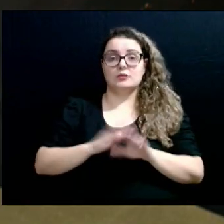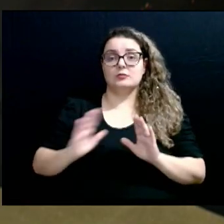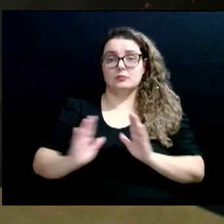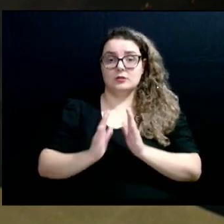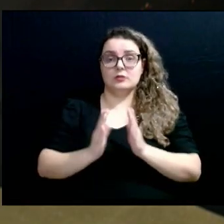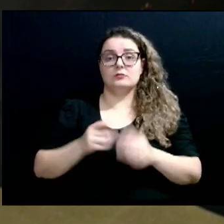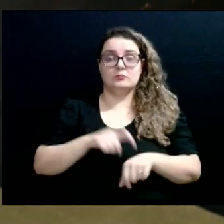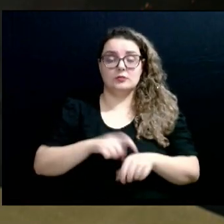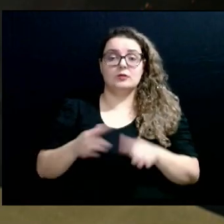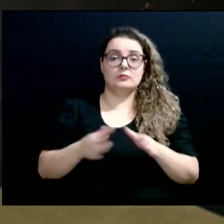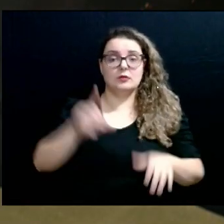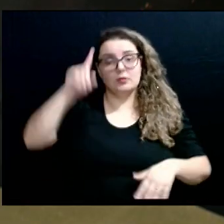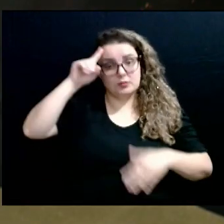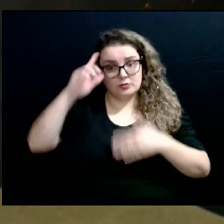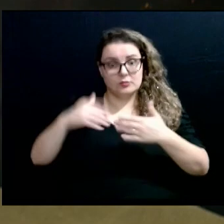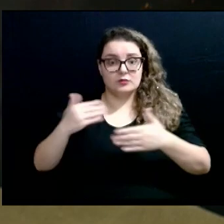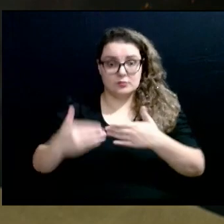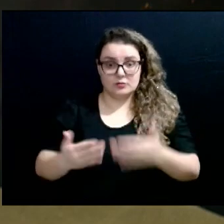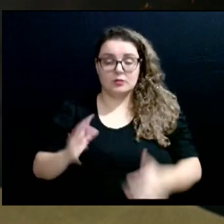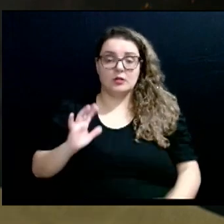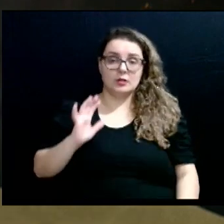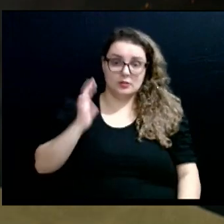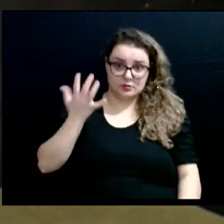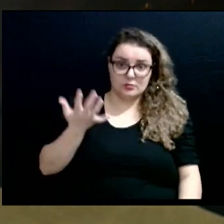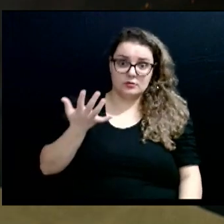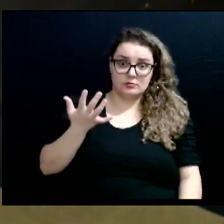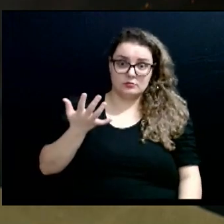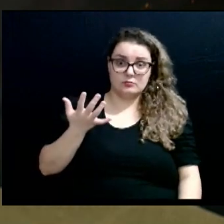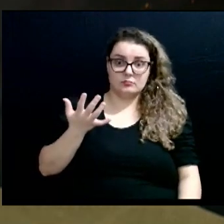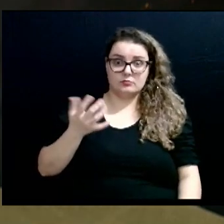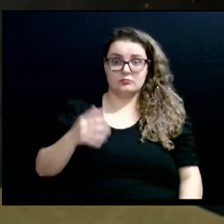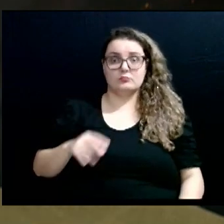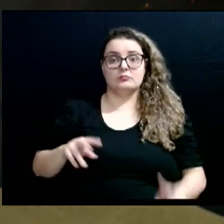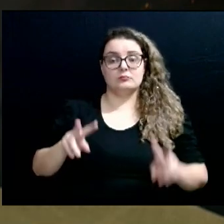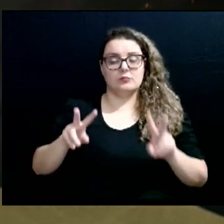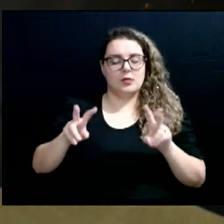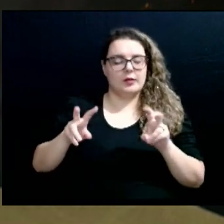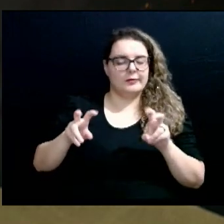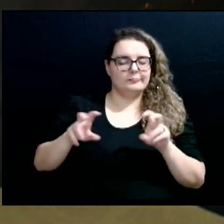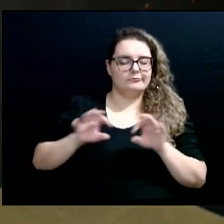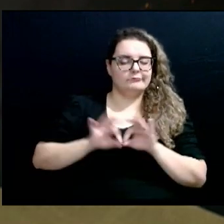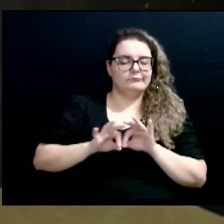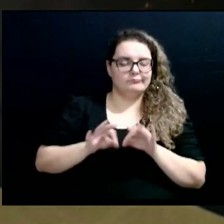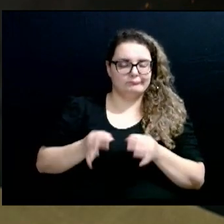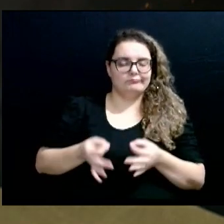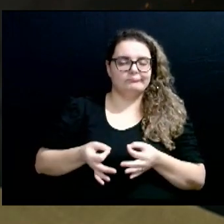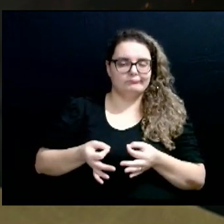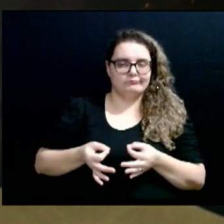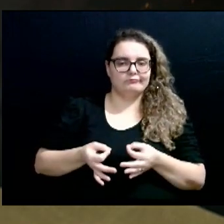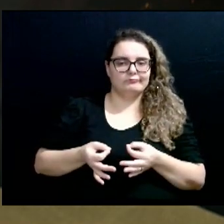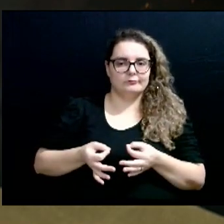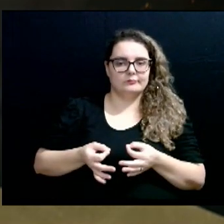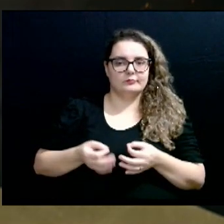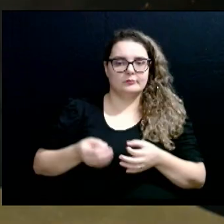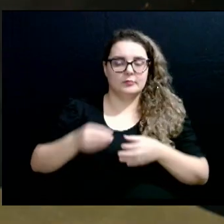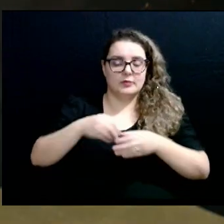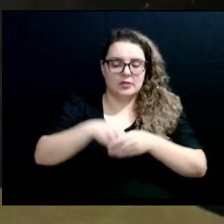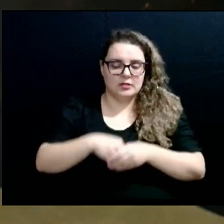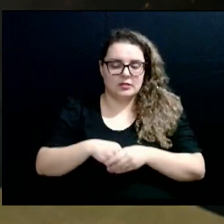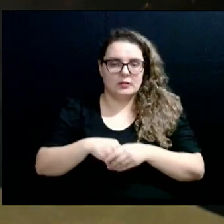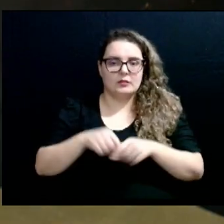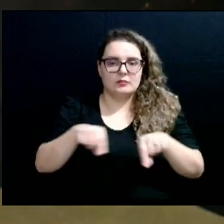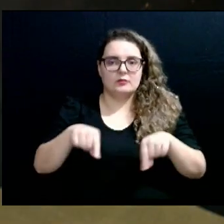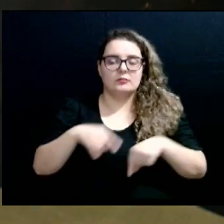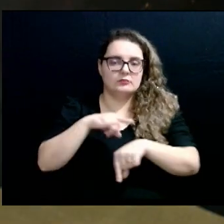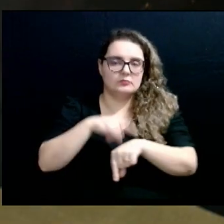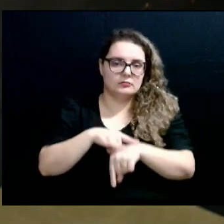dia a dia que acontecem, desde um simples, entre aspas, né, ficar trancado dentro aí do banheiro, por